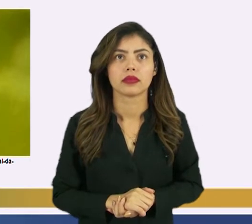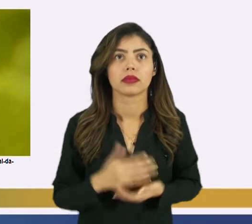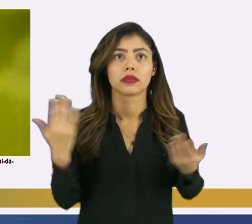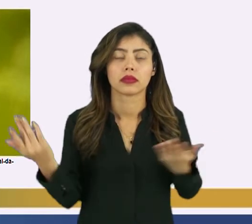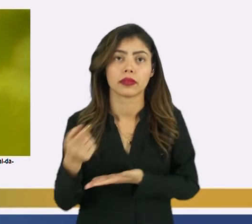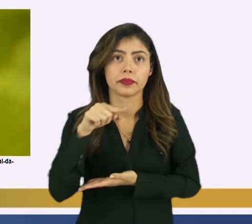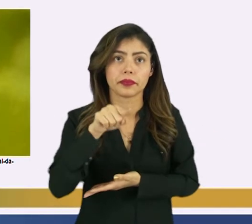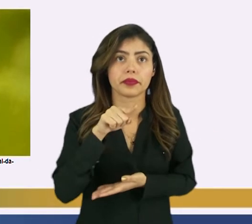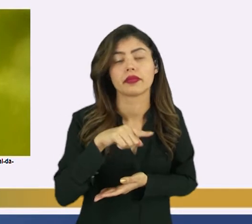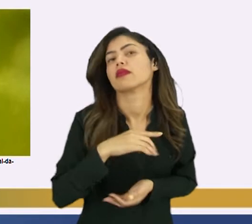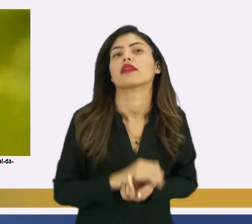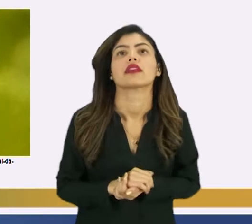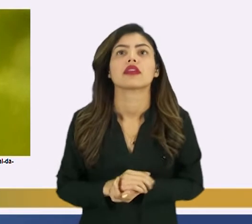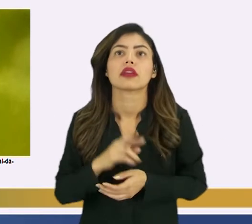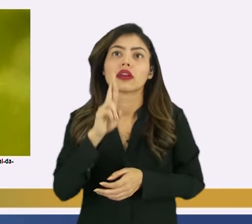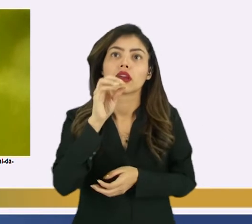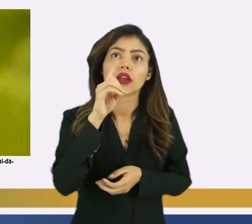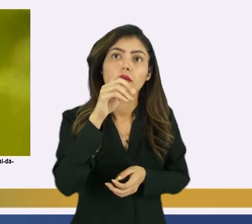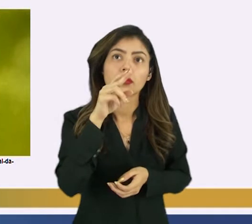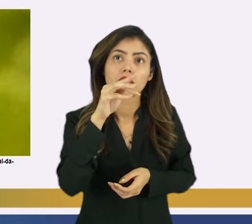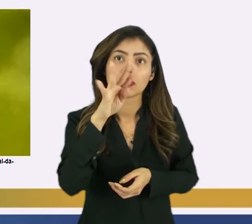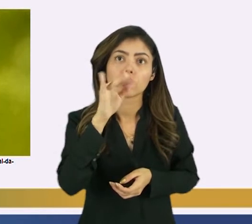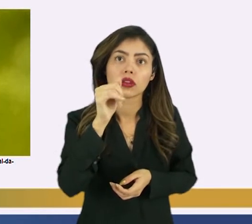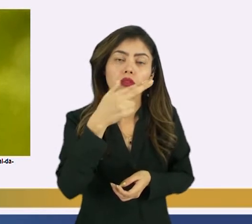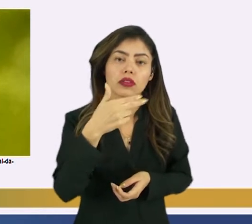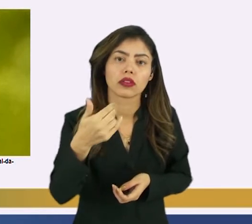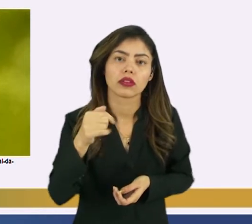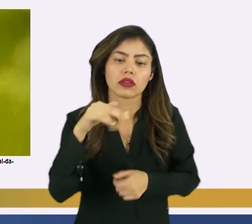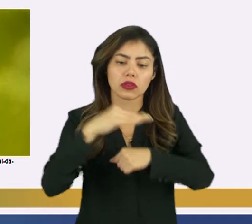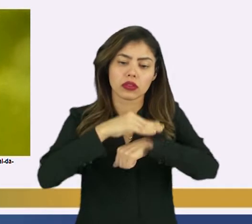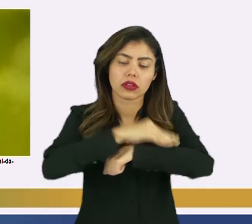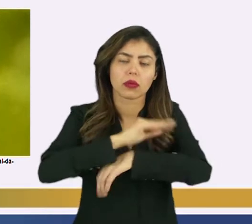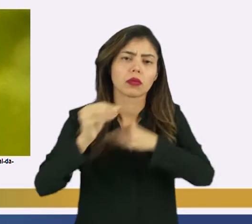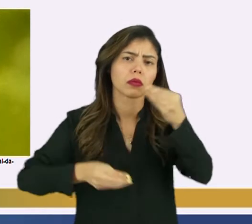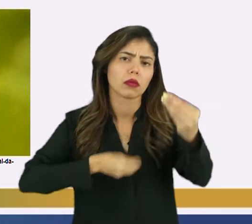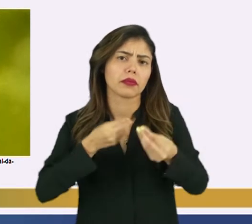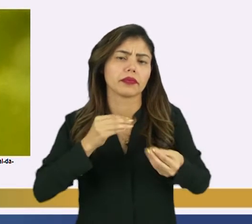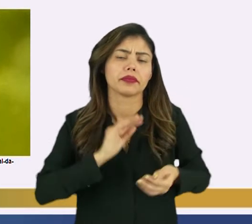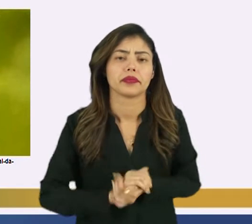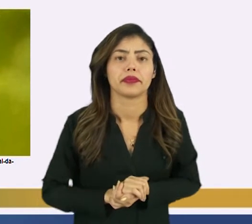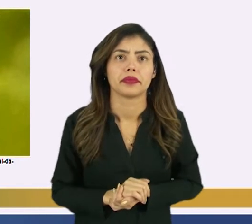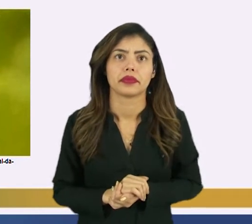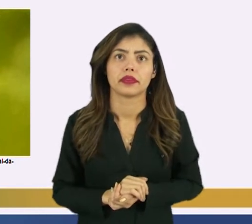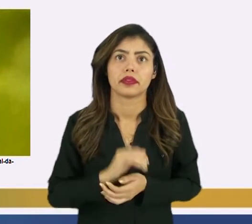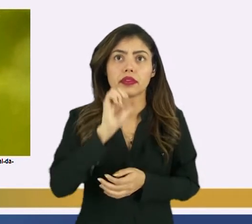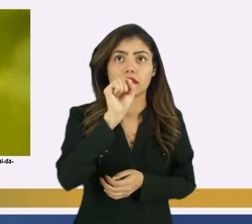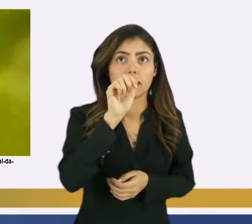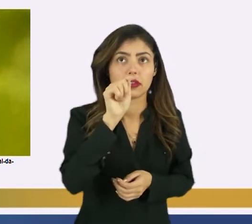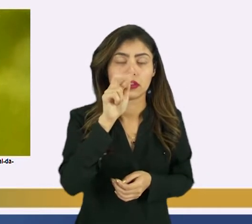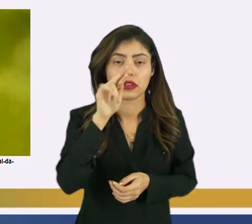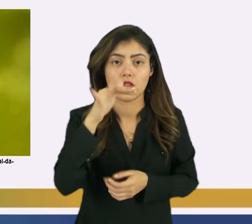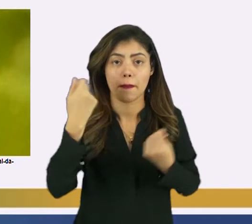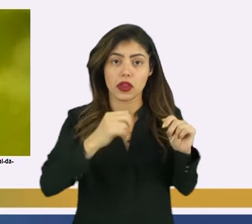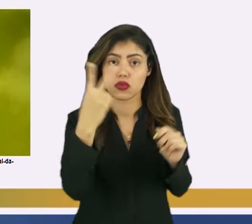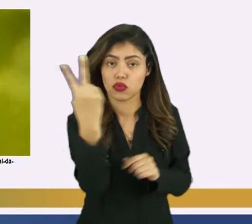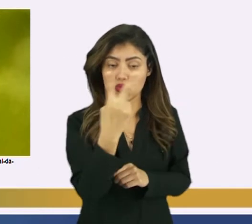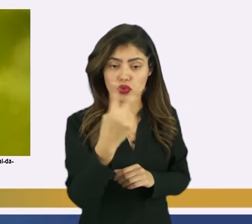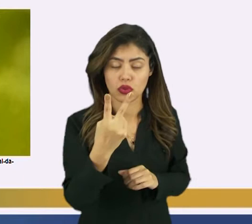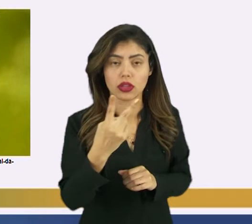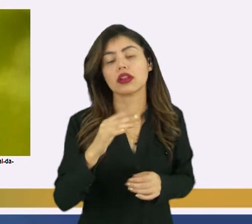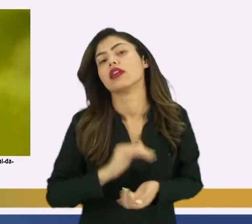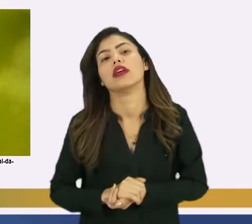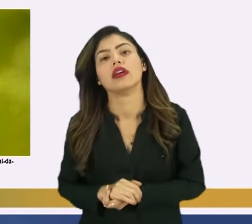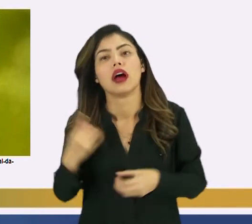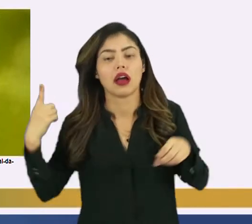E aqui, a respeito da reprodução dos anfíbios, como é que acontece? A reprodução ela é sexuada, ou seja, eu preciso dos